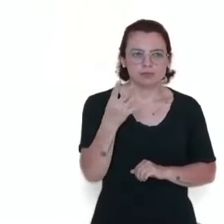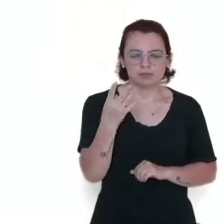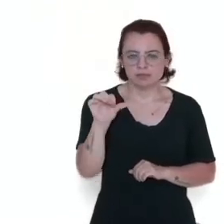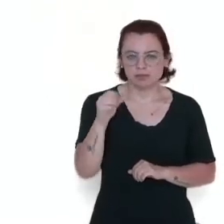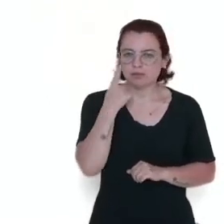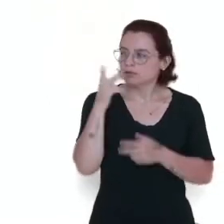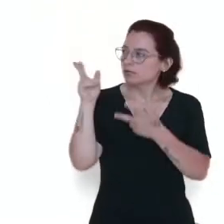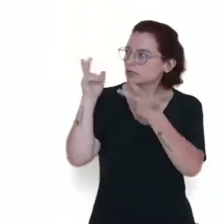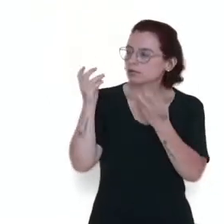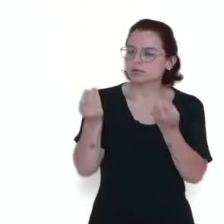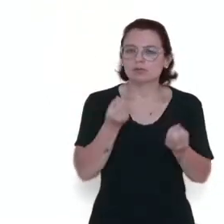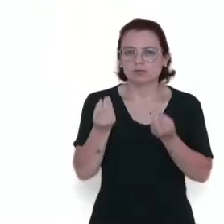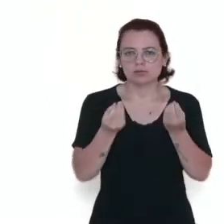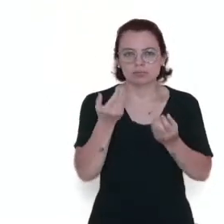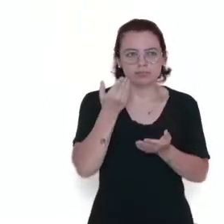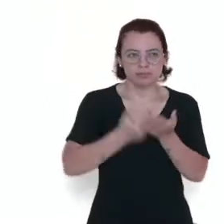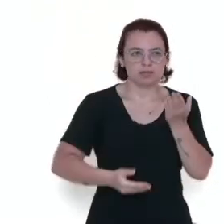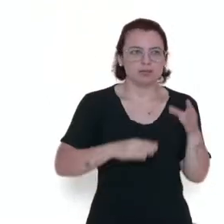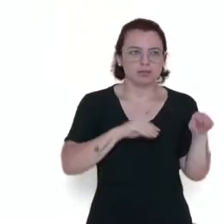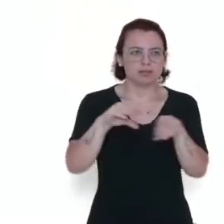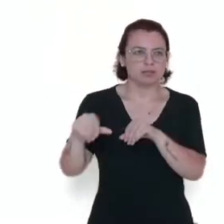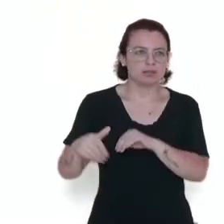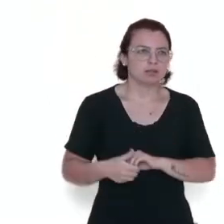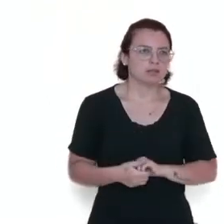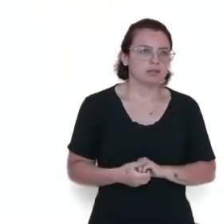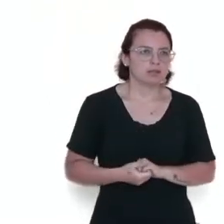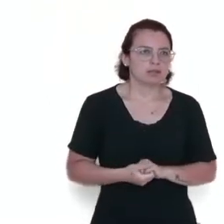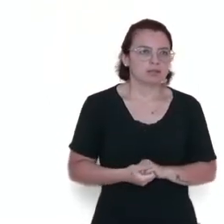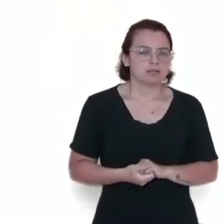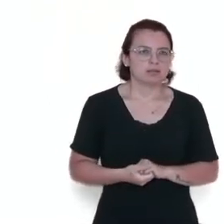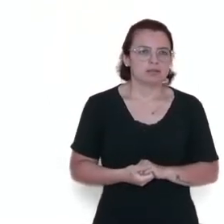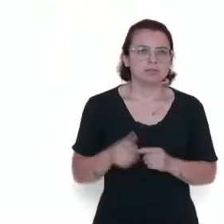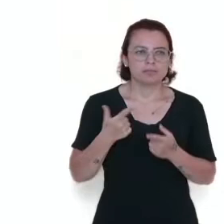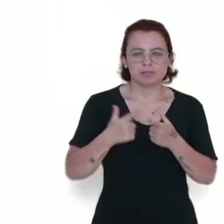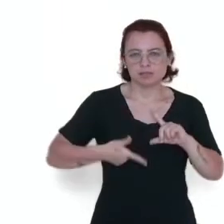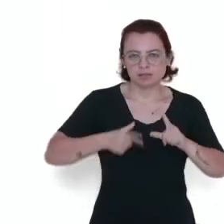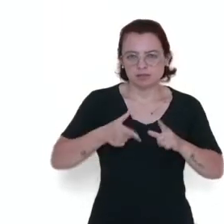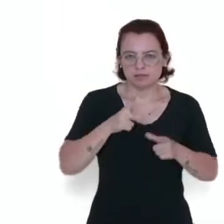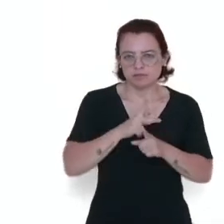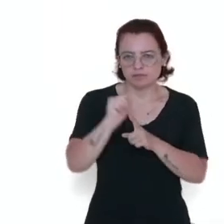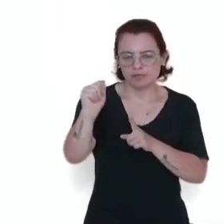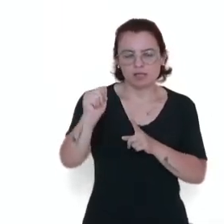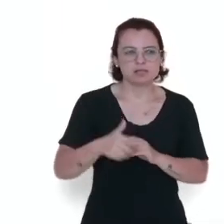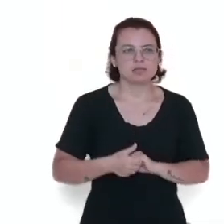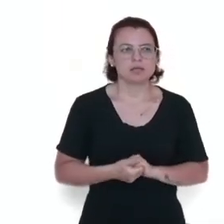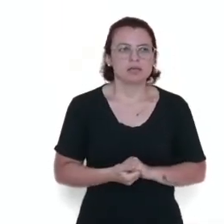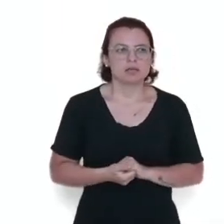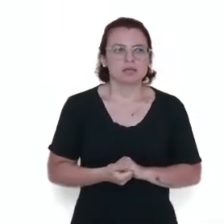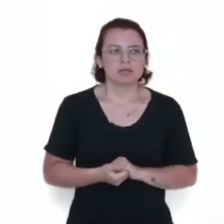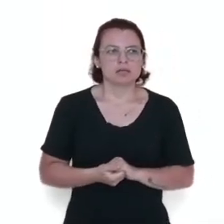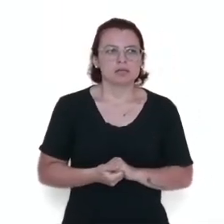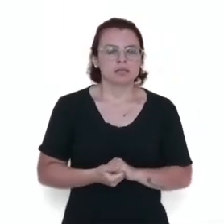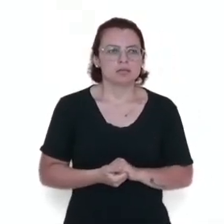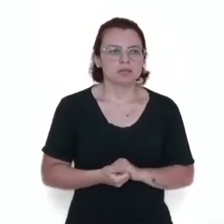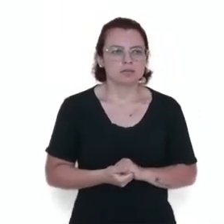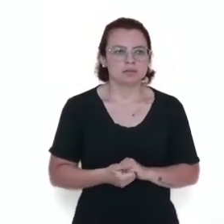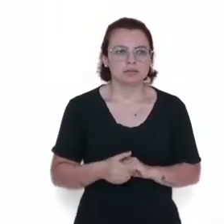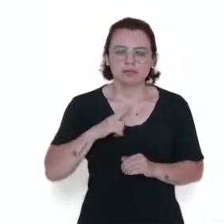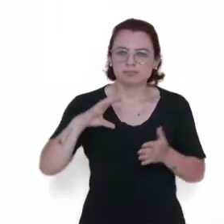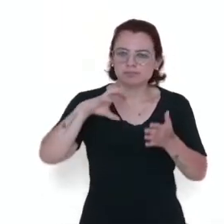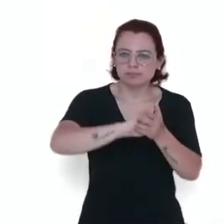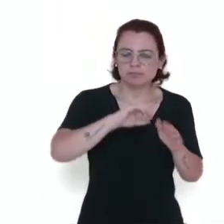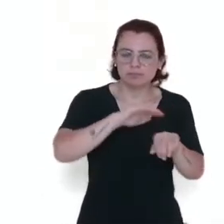repare que os palestinos perderam território. Israel vence a guerra então de independência, né? E toma mais